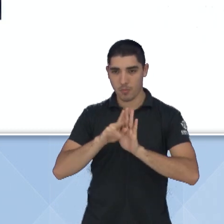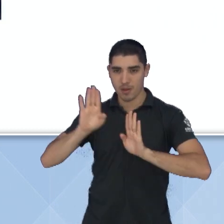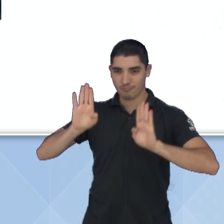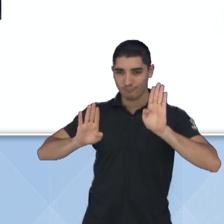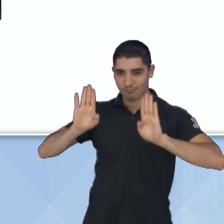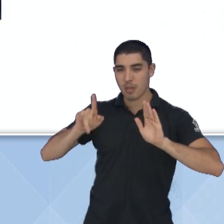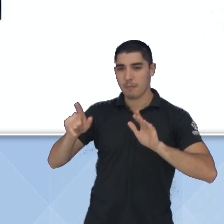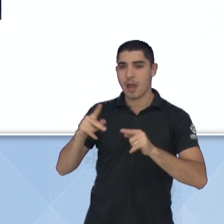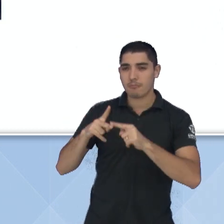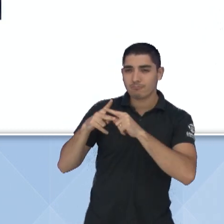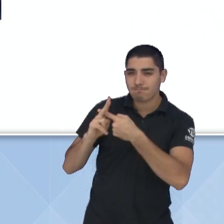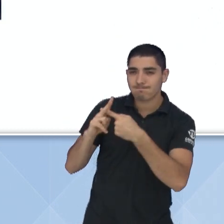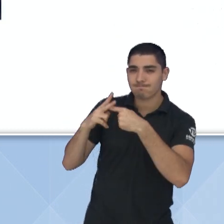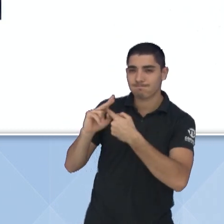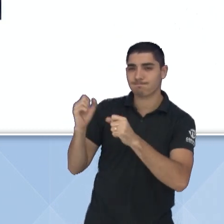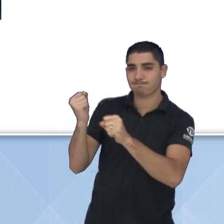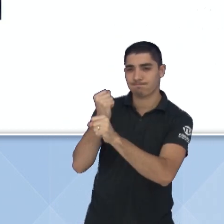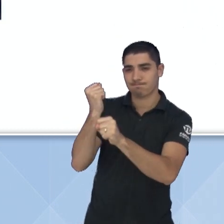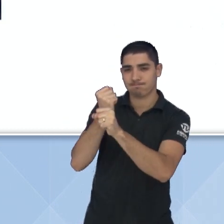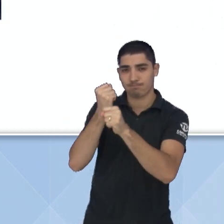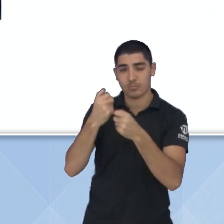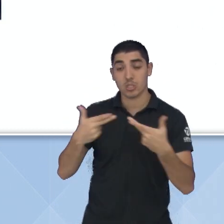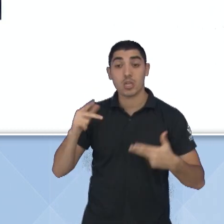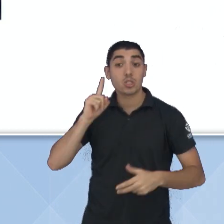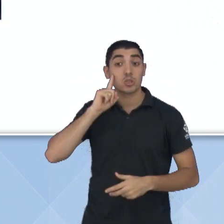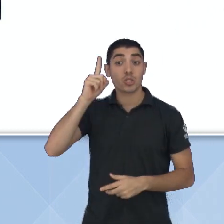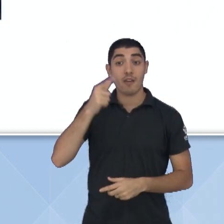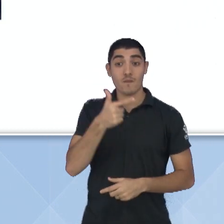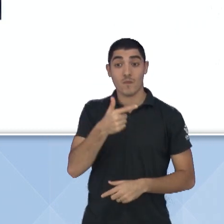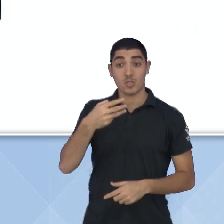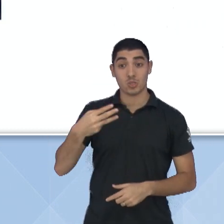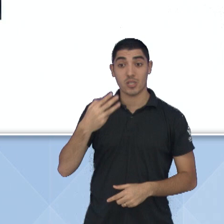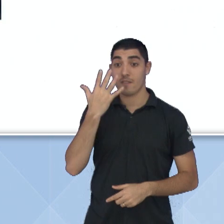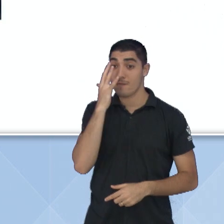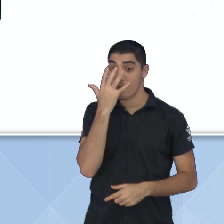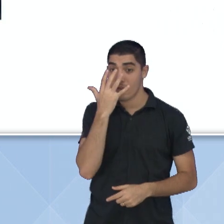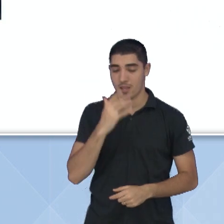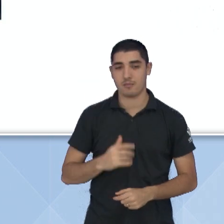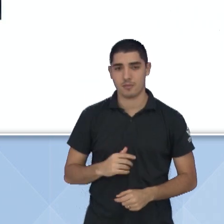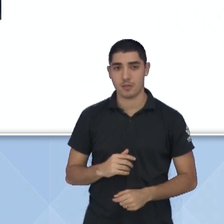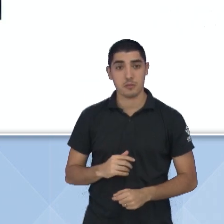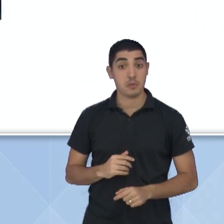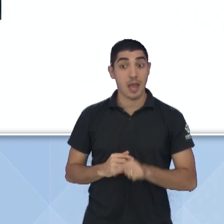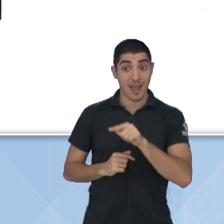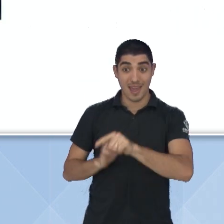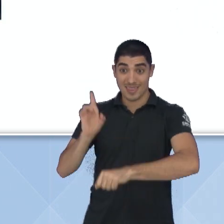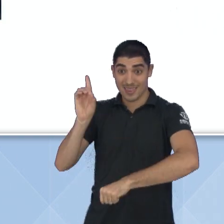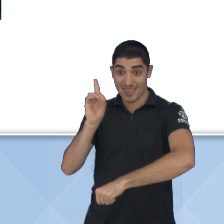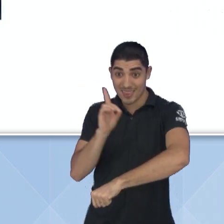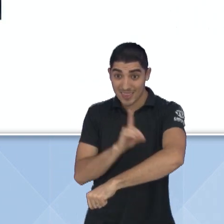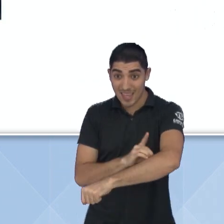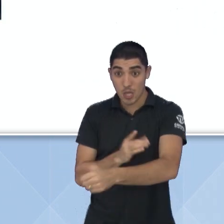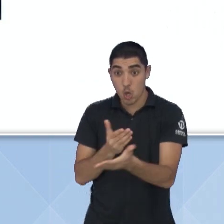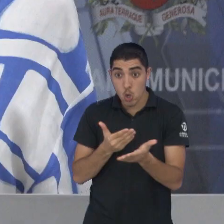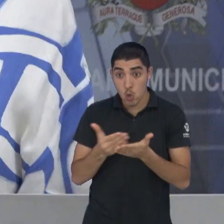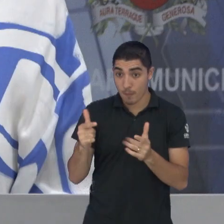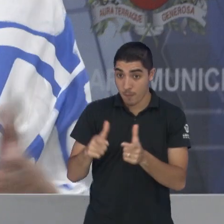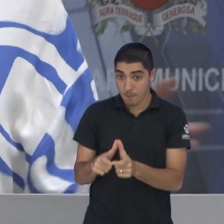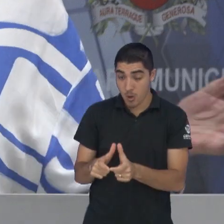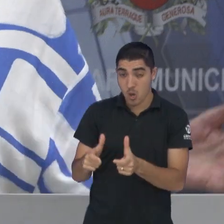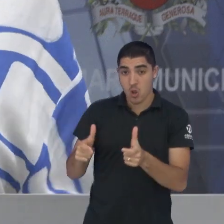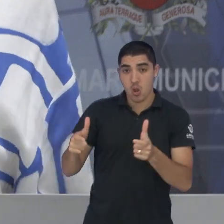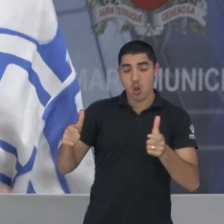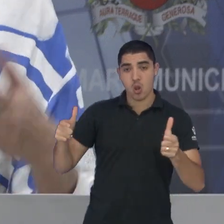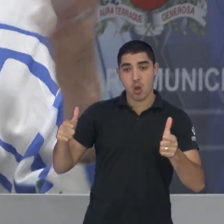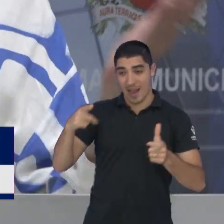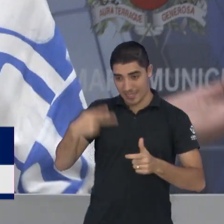reformas, adequações, dia 23 de fevereiro. Essa dengue começou a explodir em São José e em todo